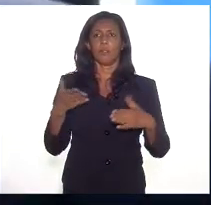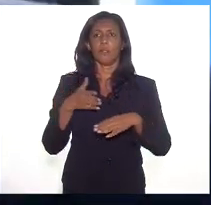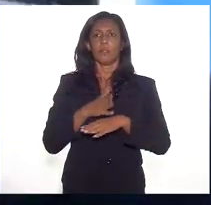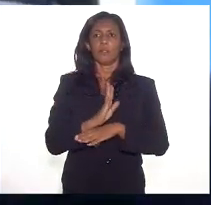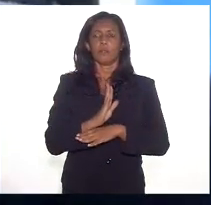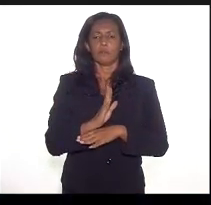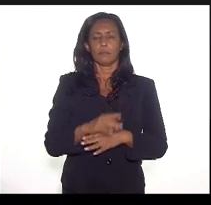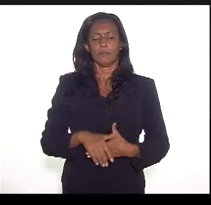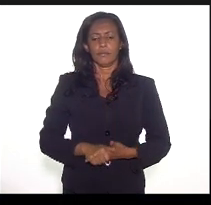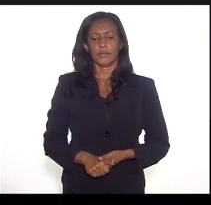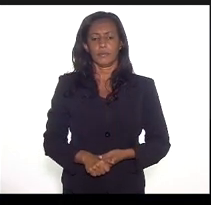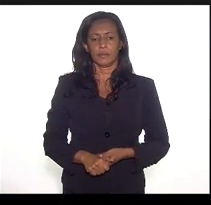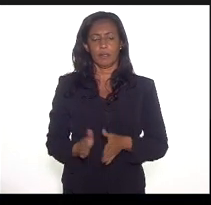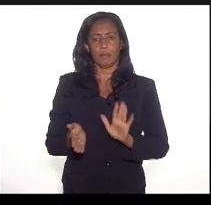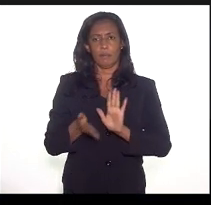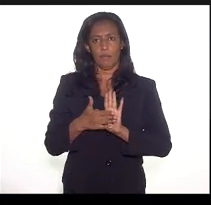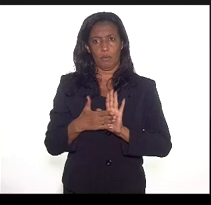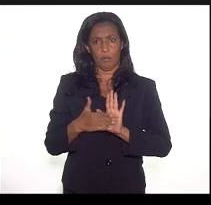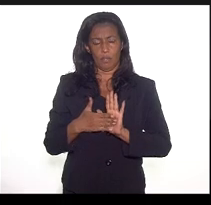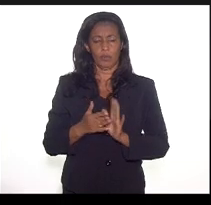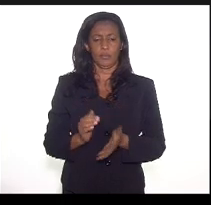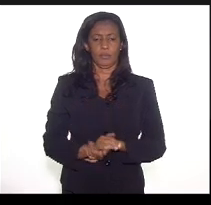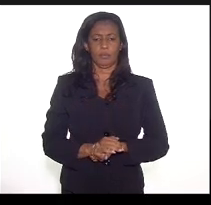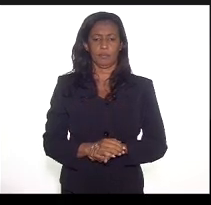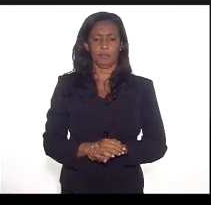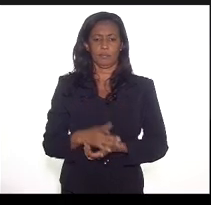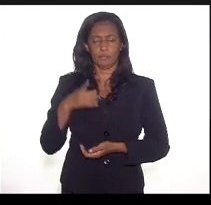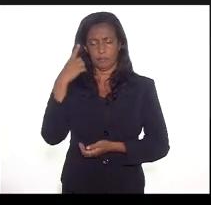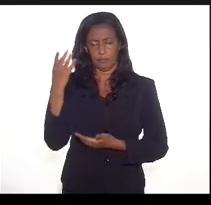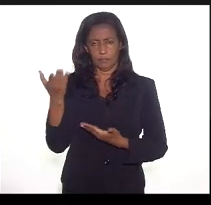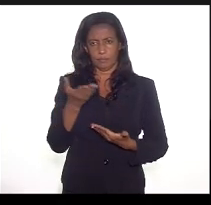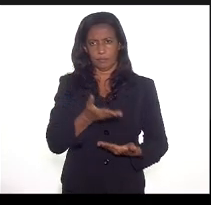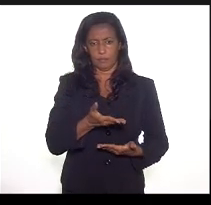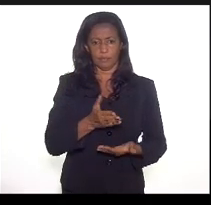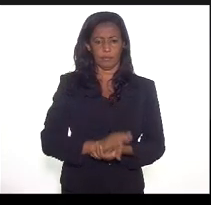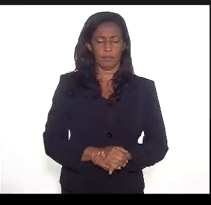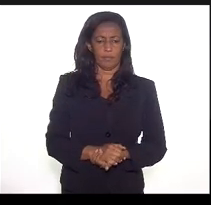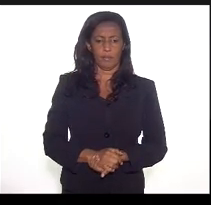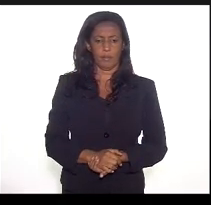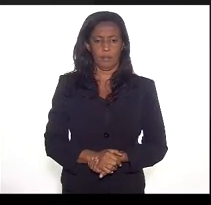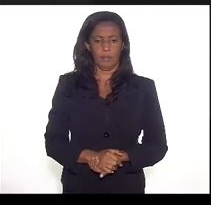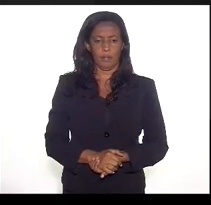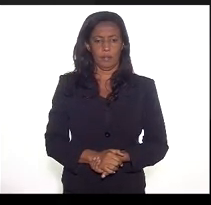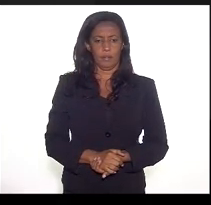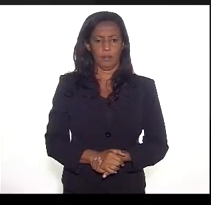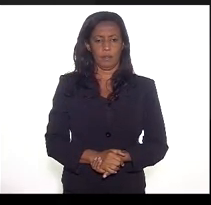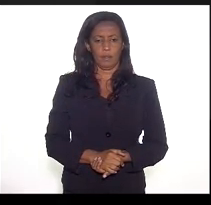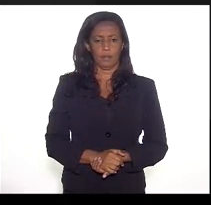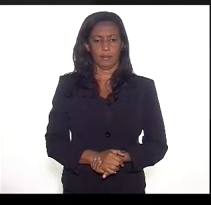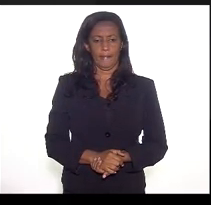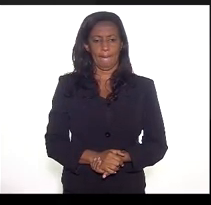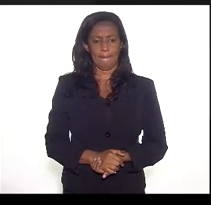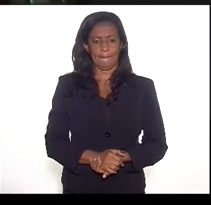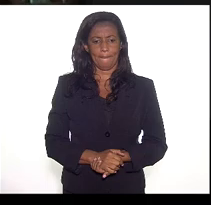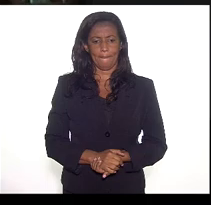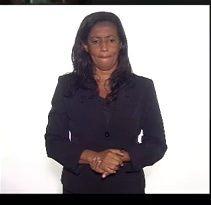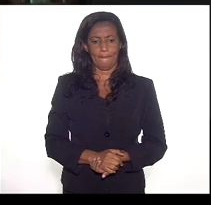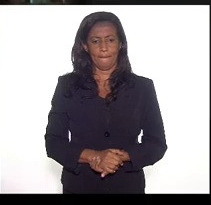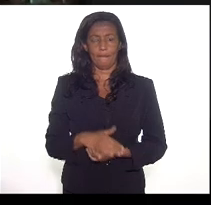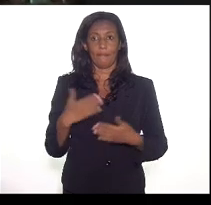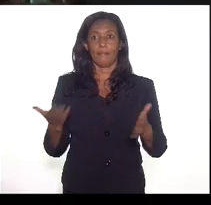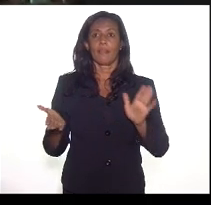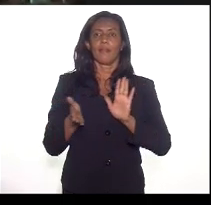como estão com a minha proposta. Aprovada. Deputado Flávio Serafim. Obrigado, presidente. Acho que essa proposta